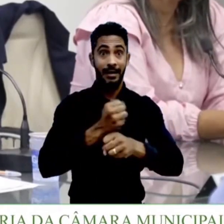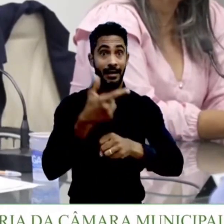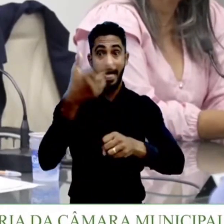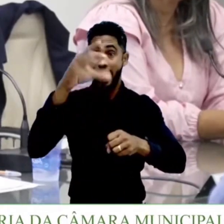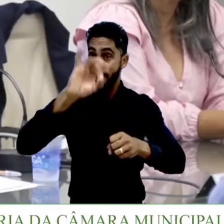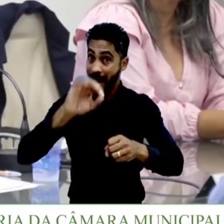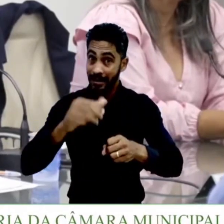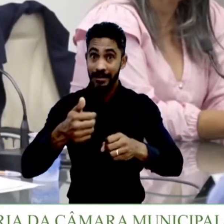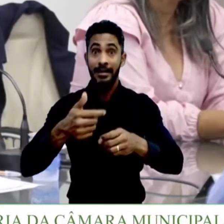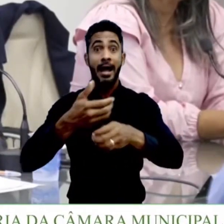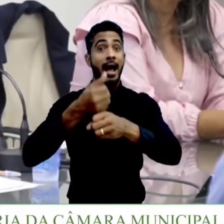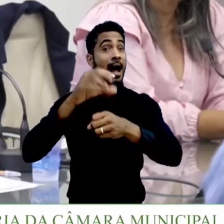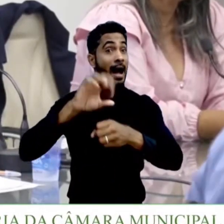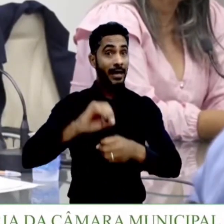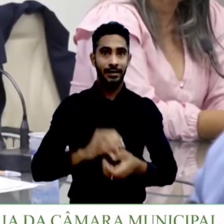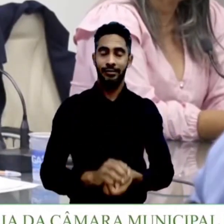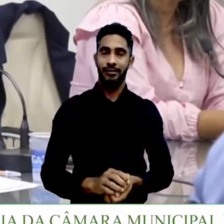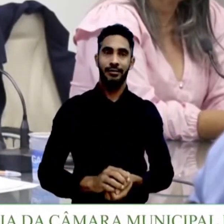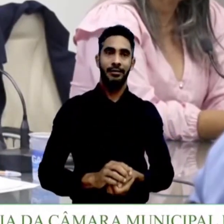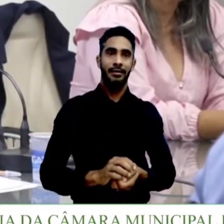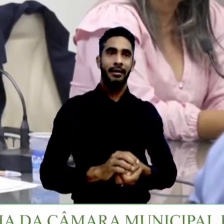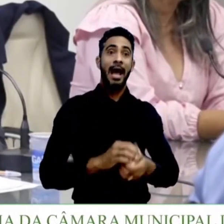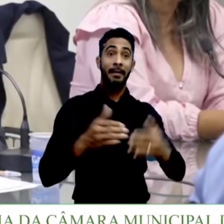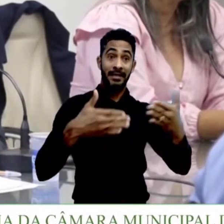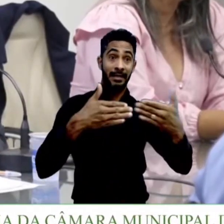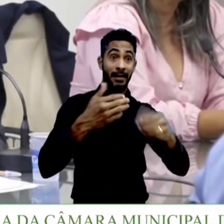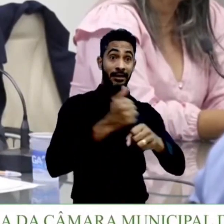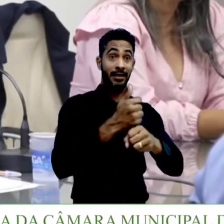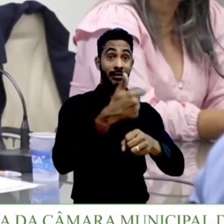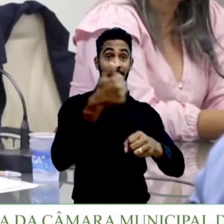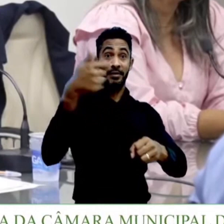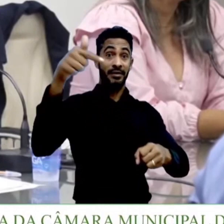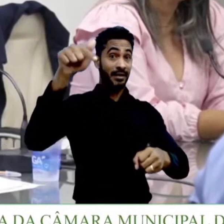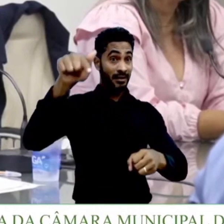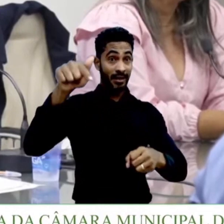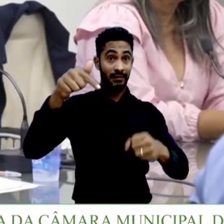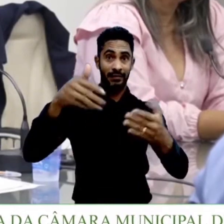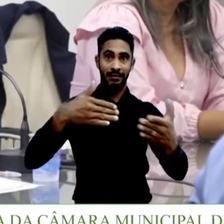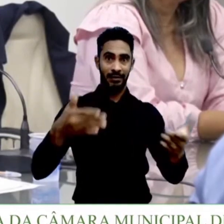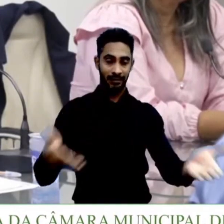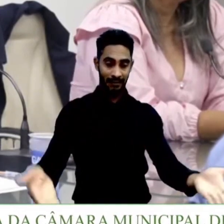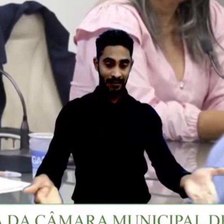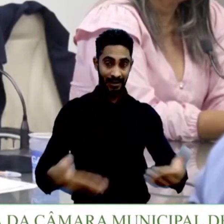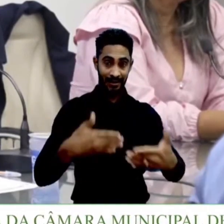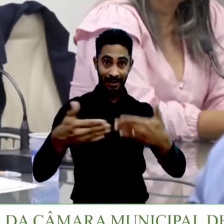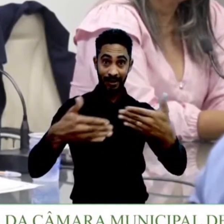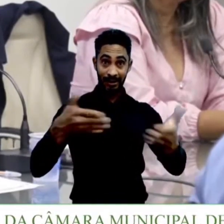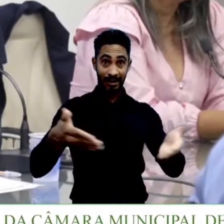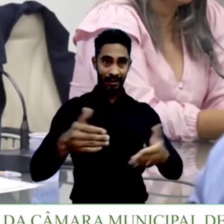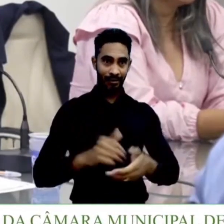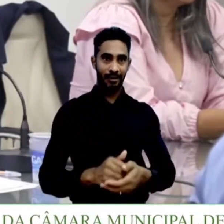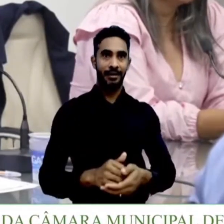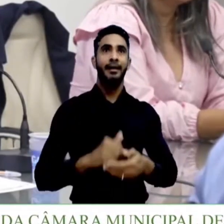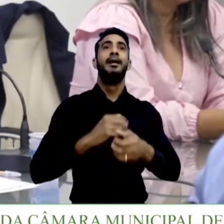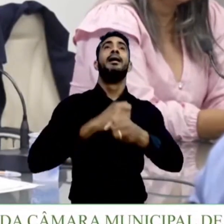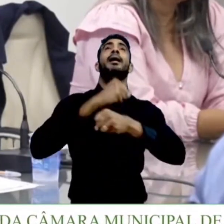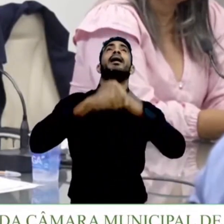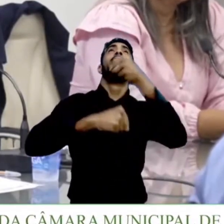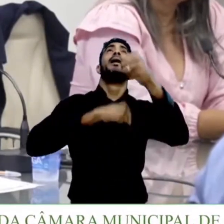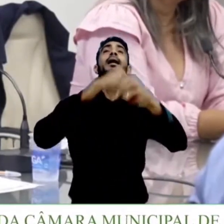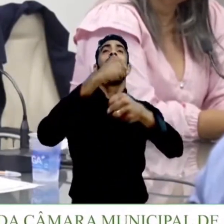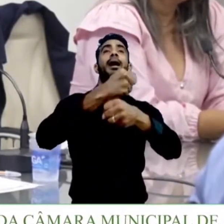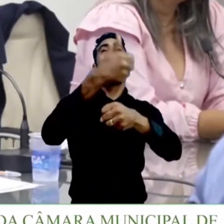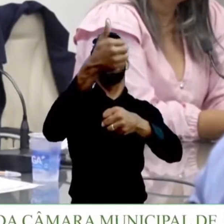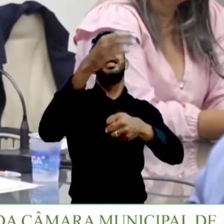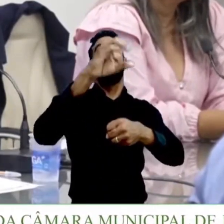para ser debatido em 2017. Há 5 anos atrás, e estamos sendo debatido agora. Imagina daqui 10 anos que